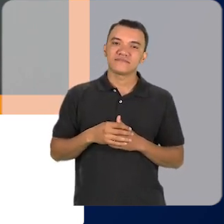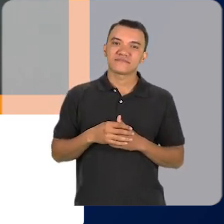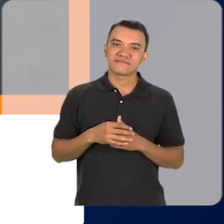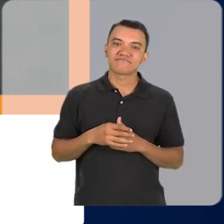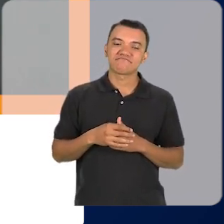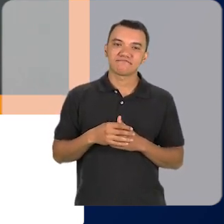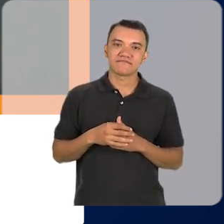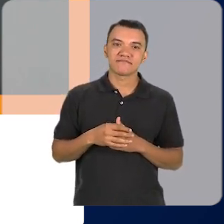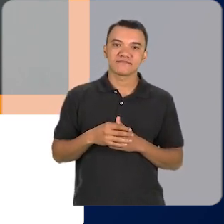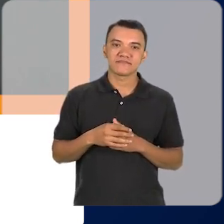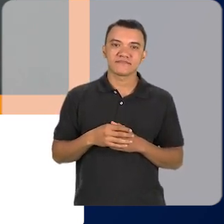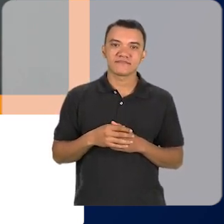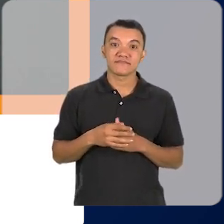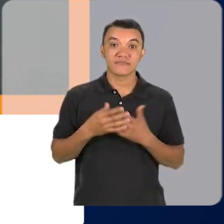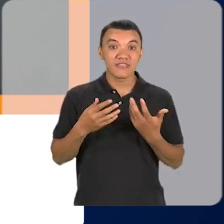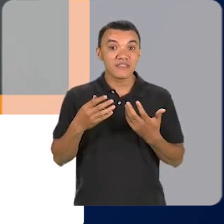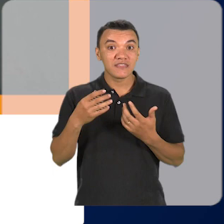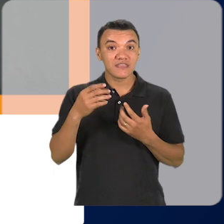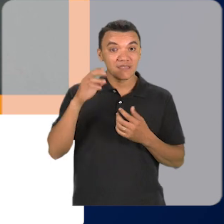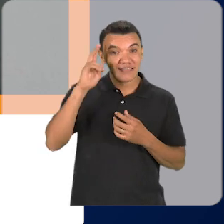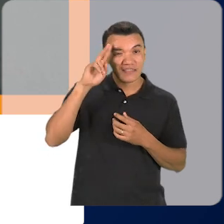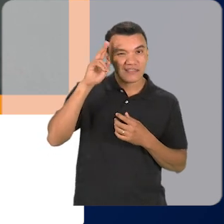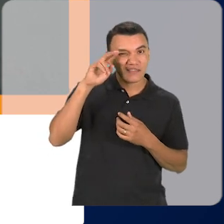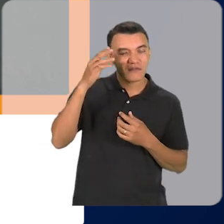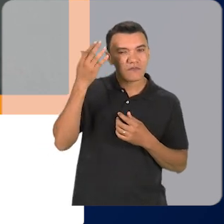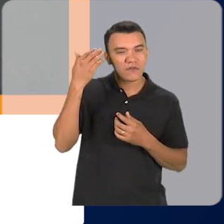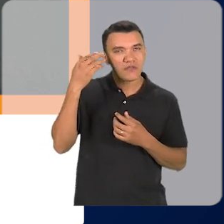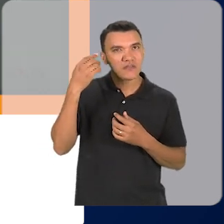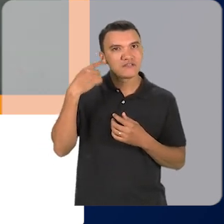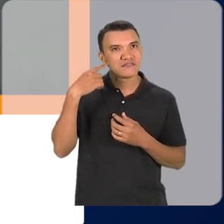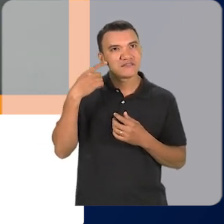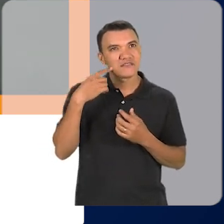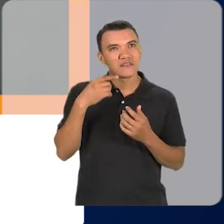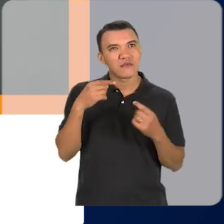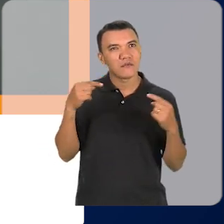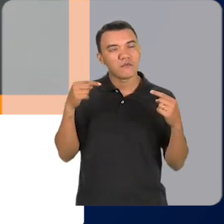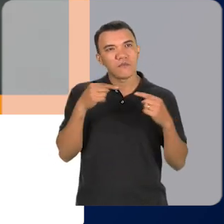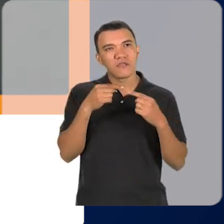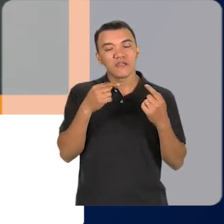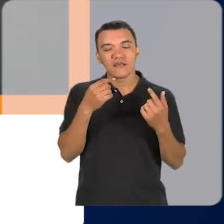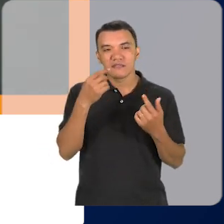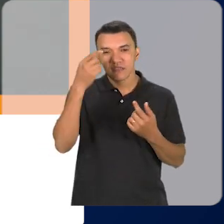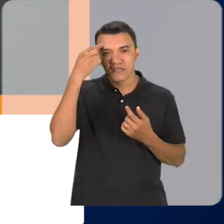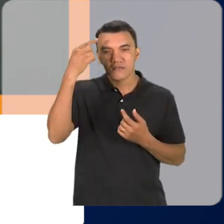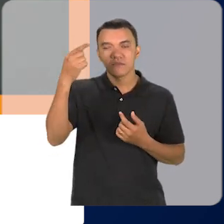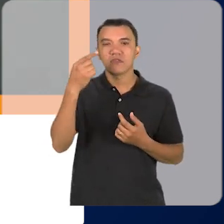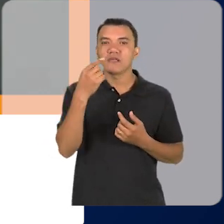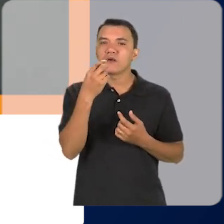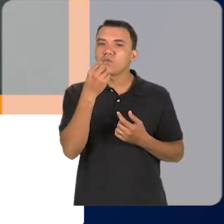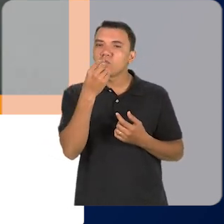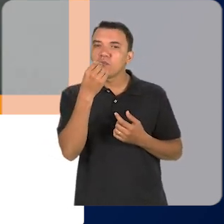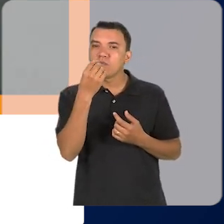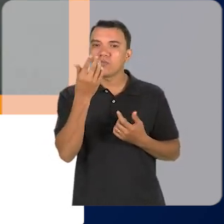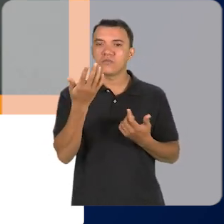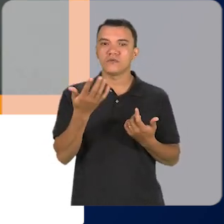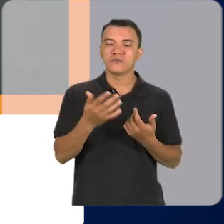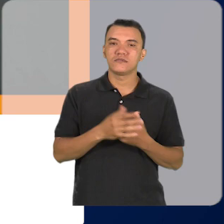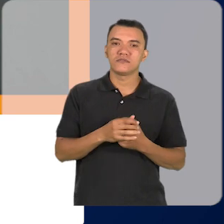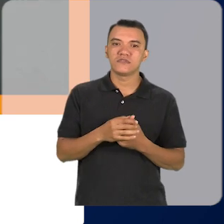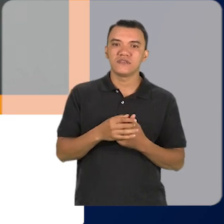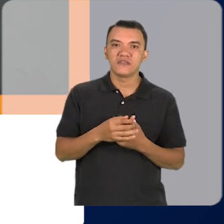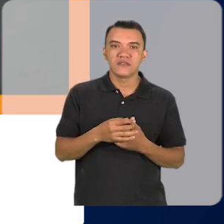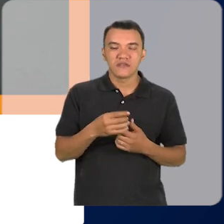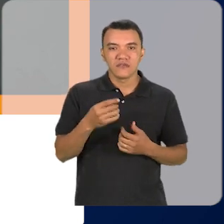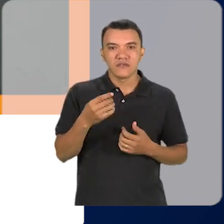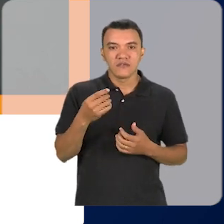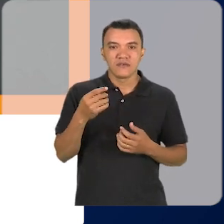e como essa memória, ela tem um viés gustativo, ela tem um viés mesmo,